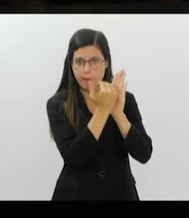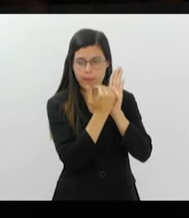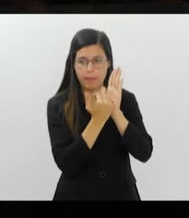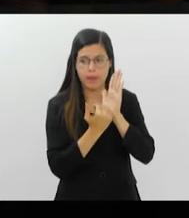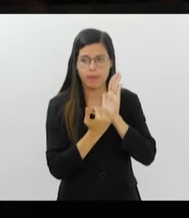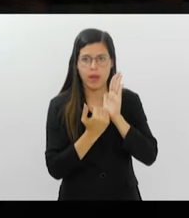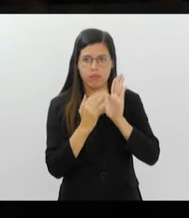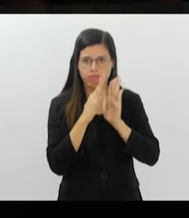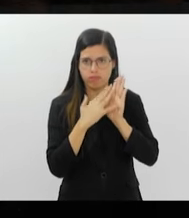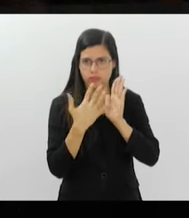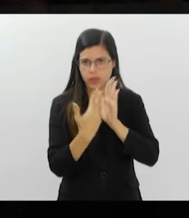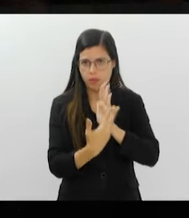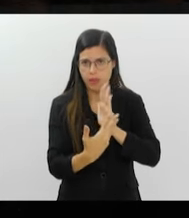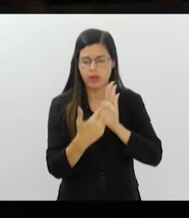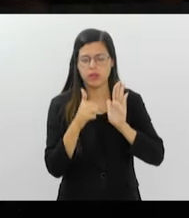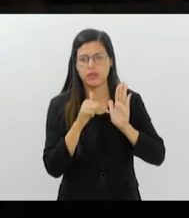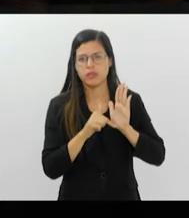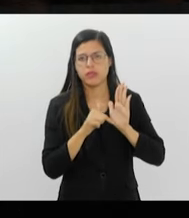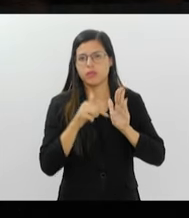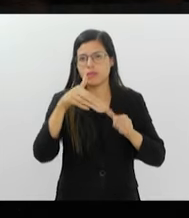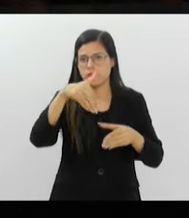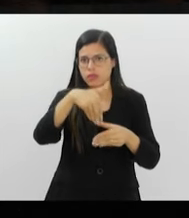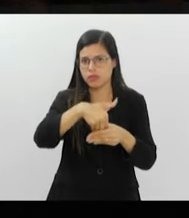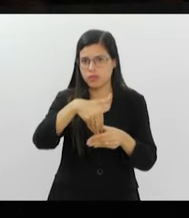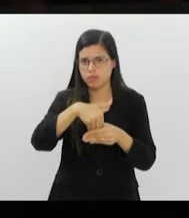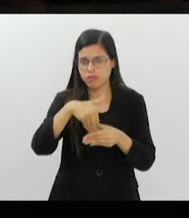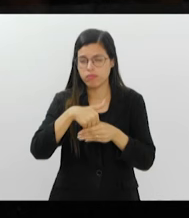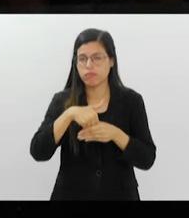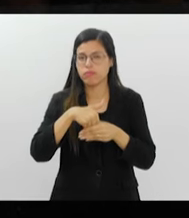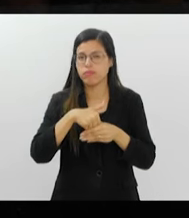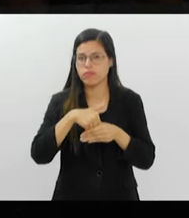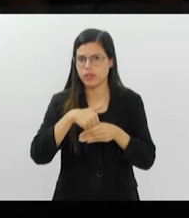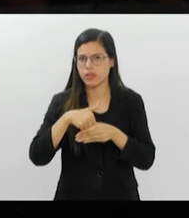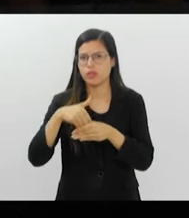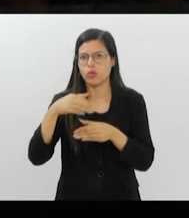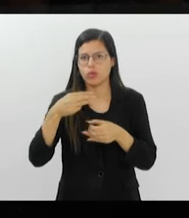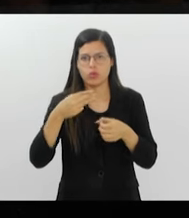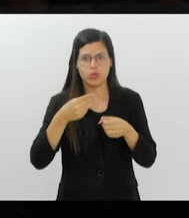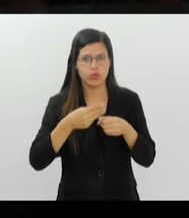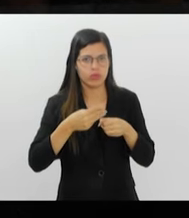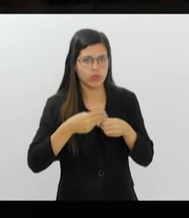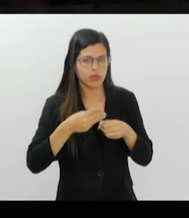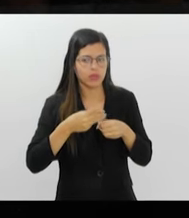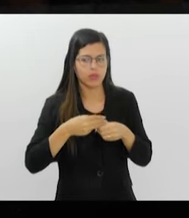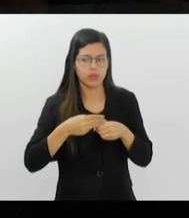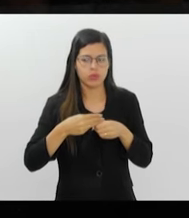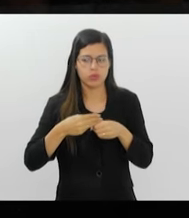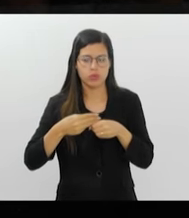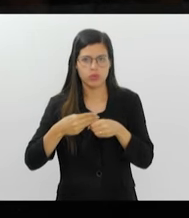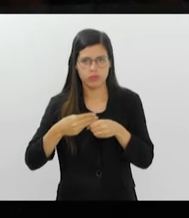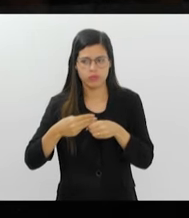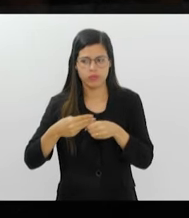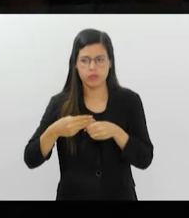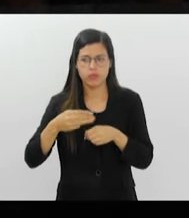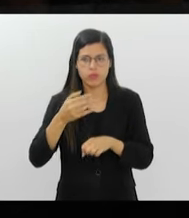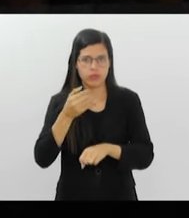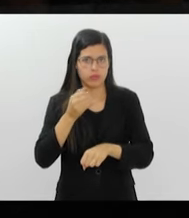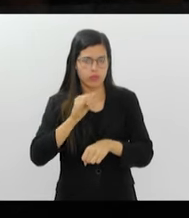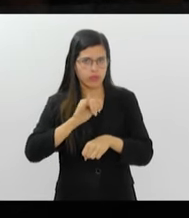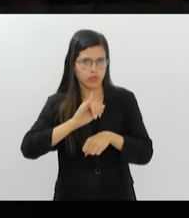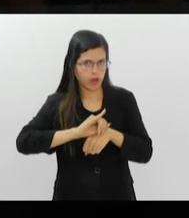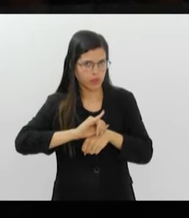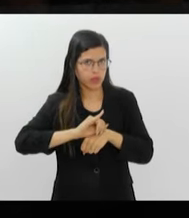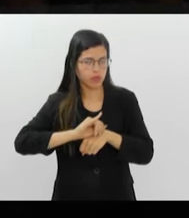aqui nas eleições do município da capital, que desafio Vossa Excelência